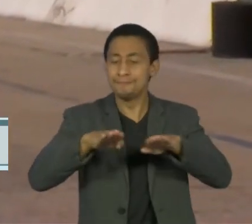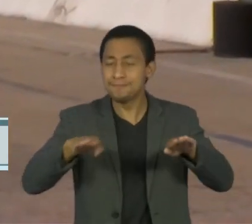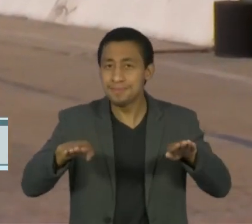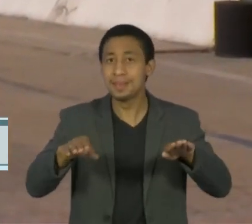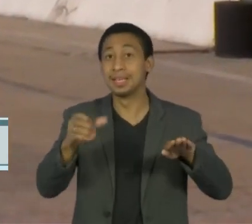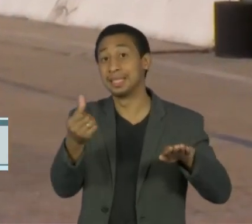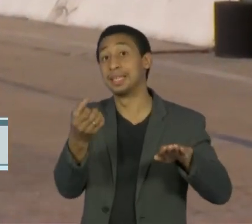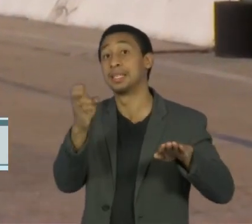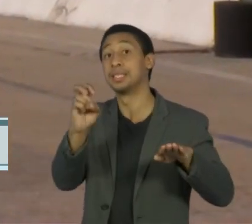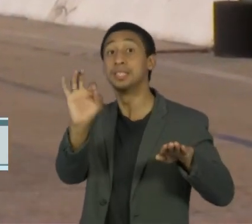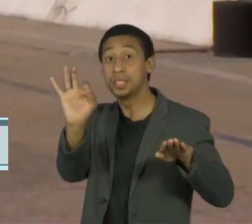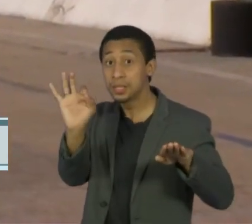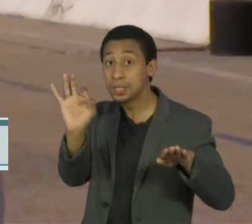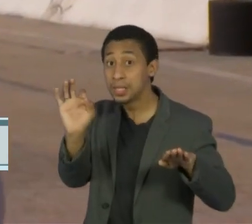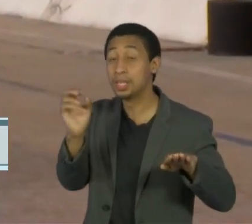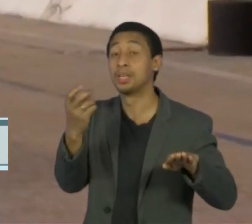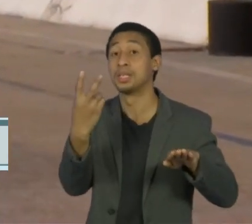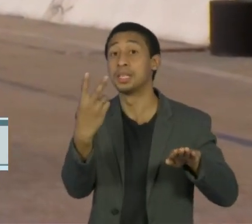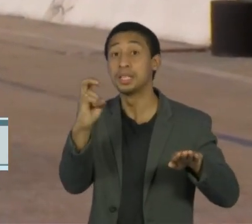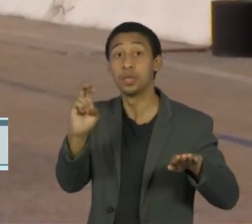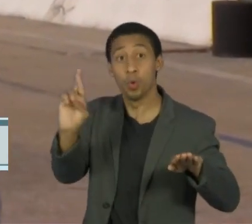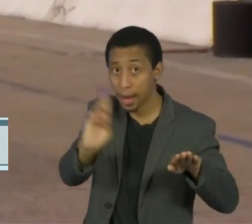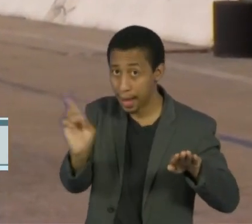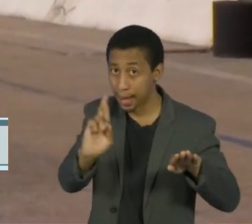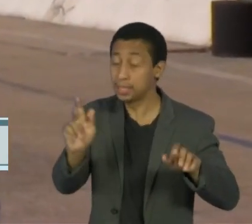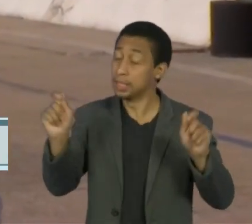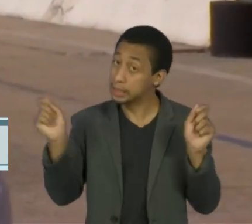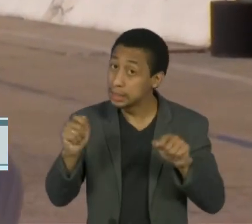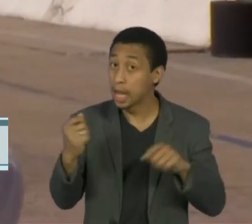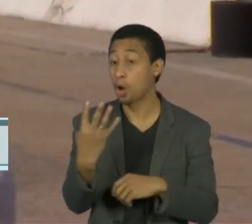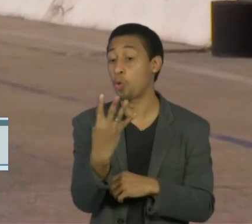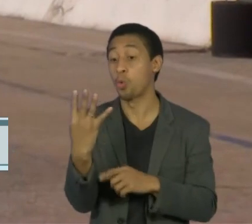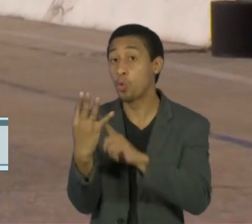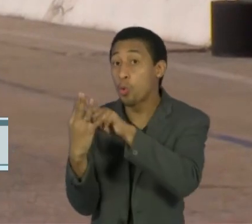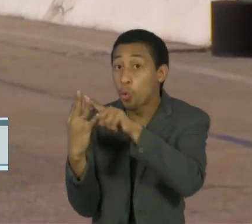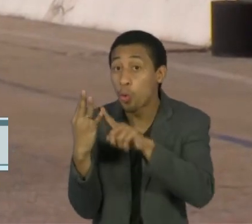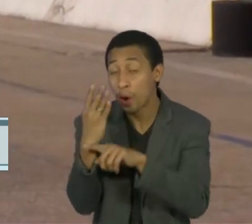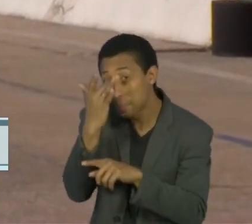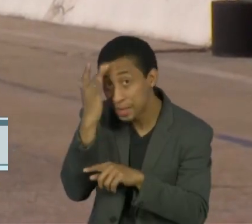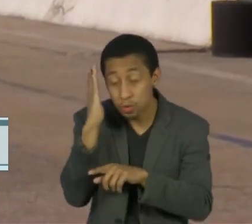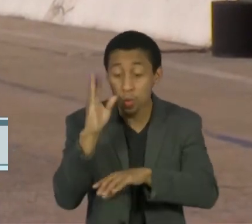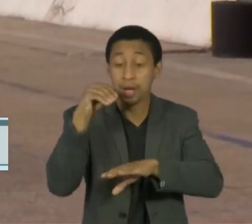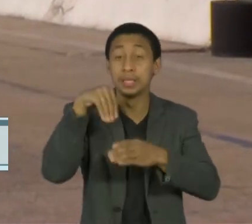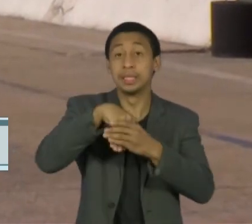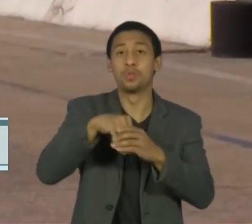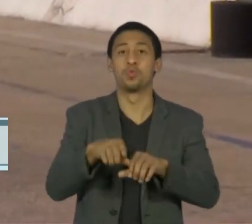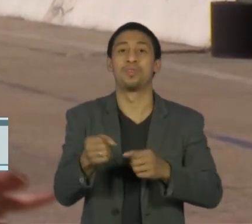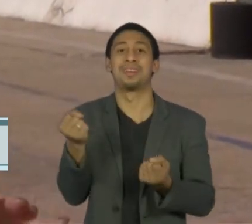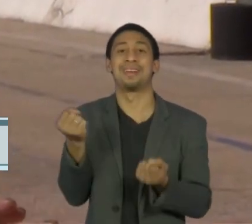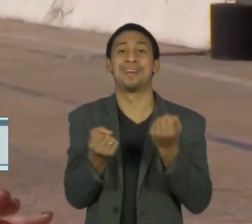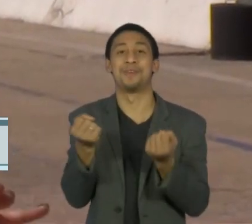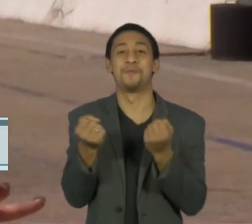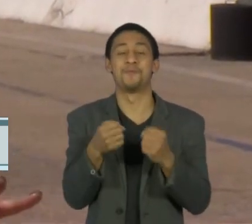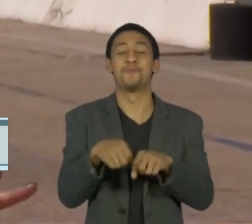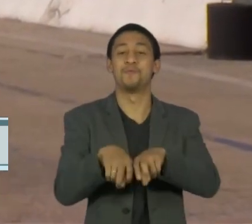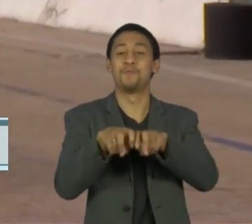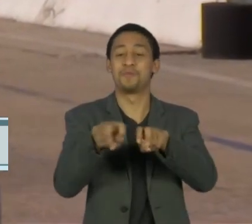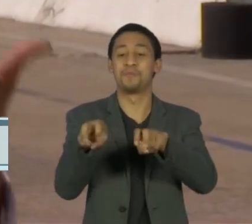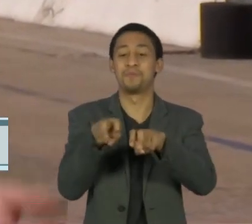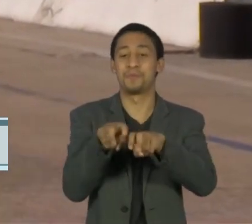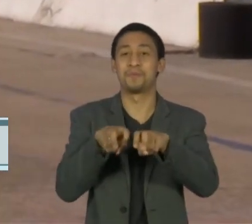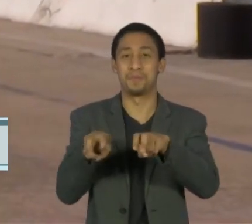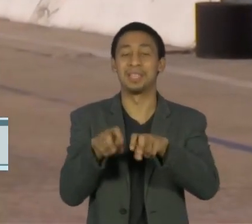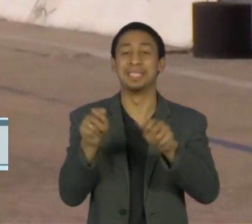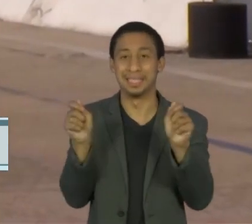R$ 65,00 e dá para 4 pessoas assistirem aos filmes de dentro do carro. A programação completa e